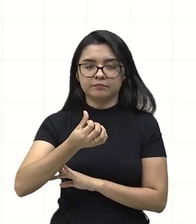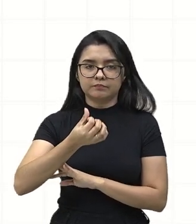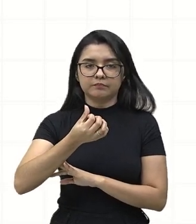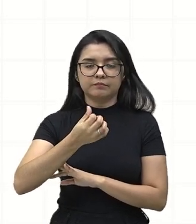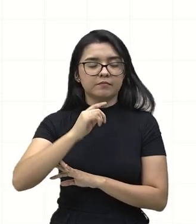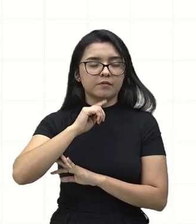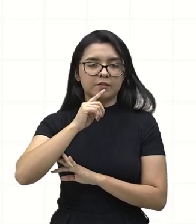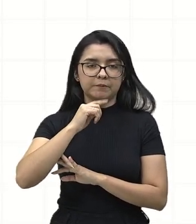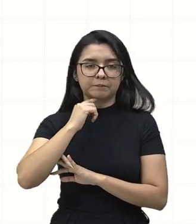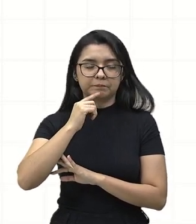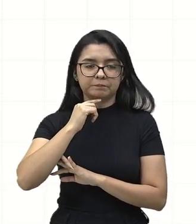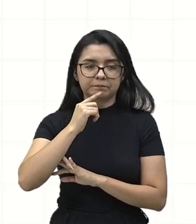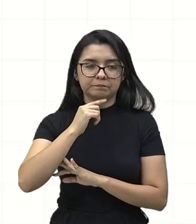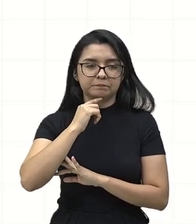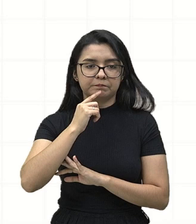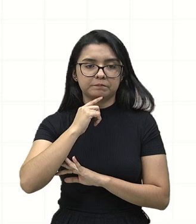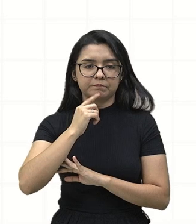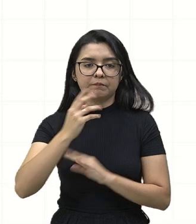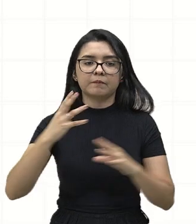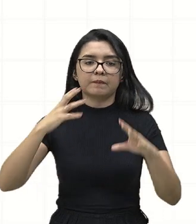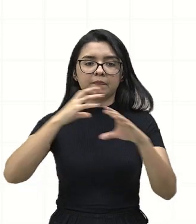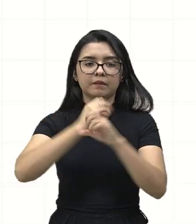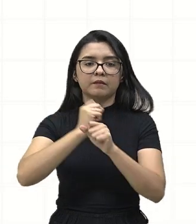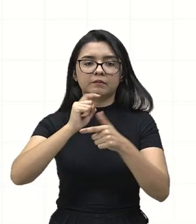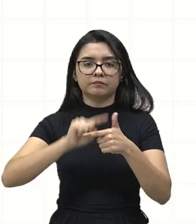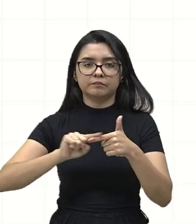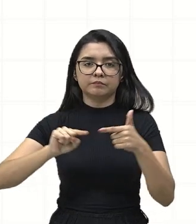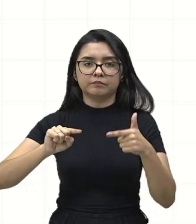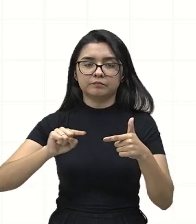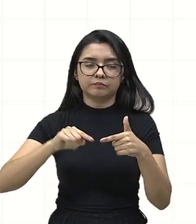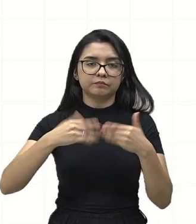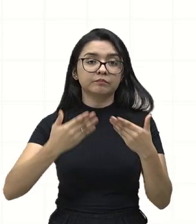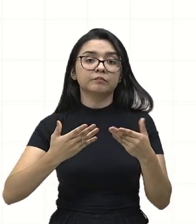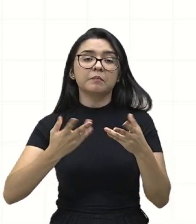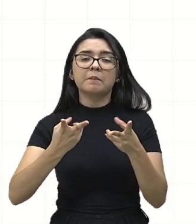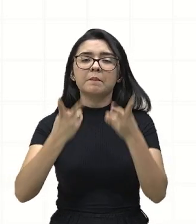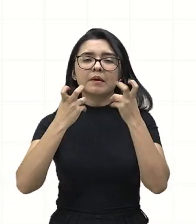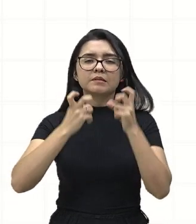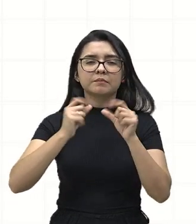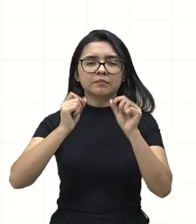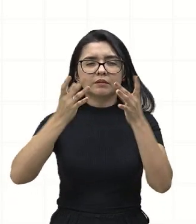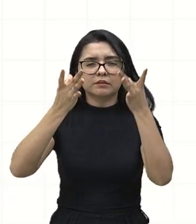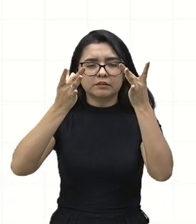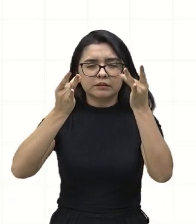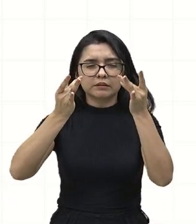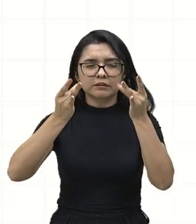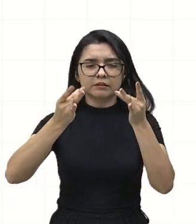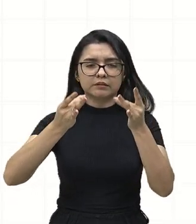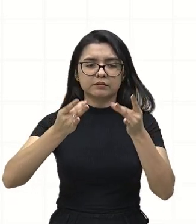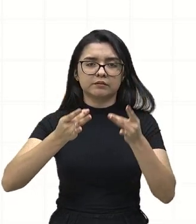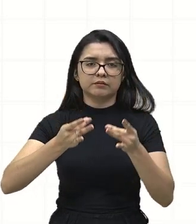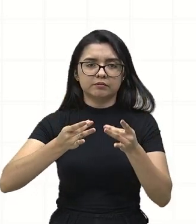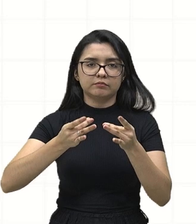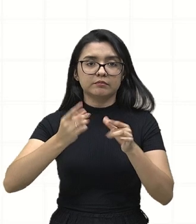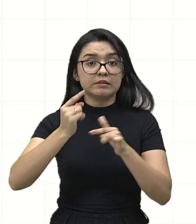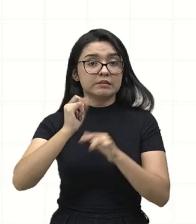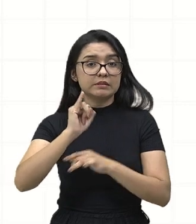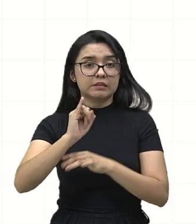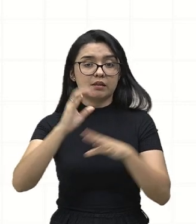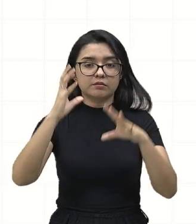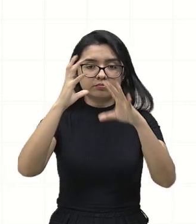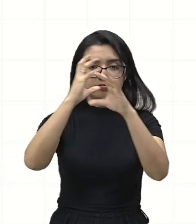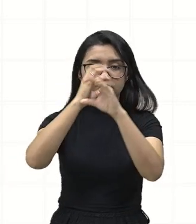586.456 não é divisível por 9. Então, vejam só o trabalho que a gente ia ter ao